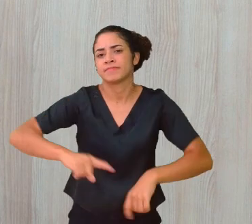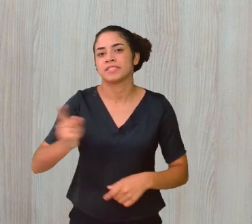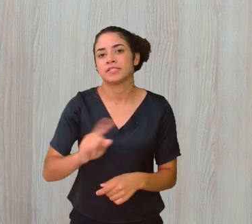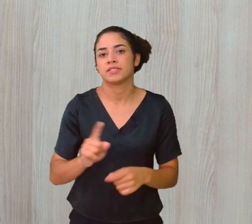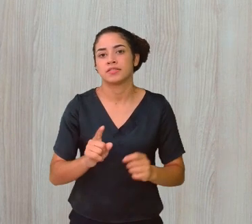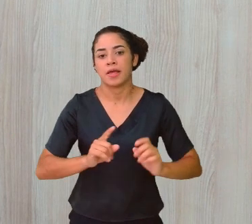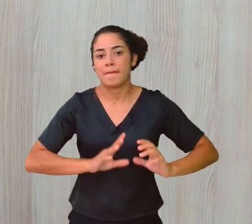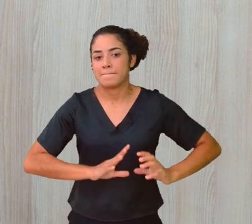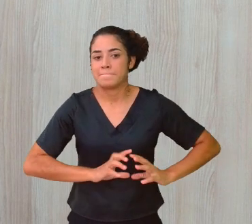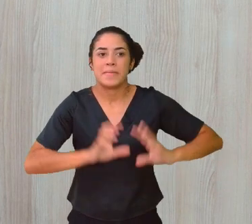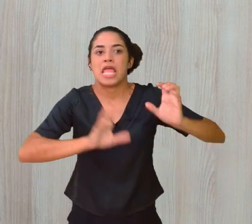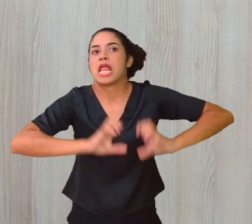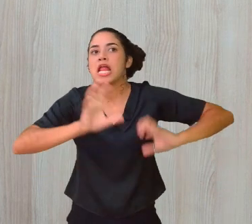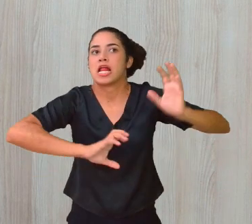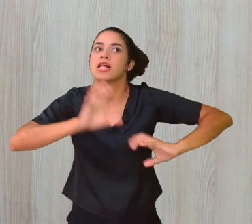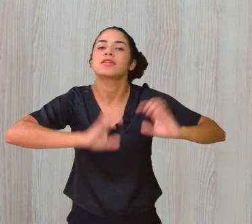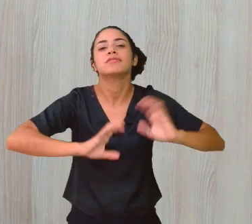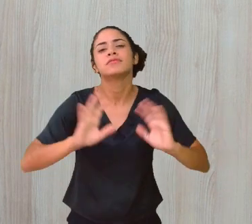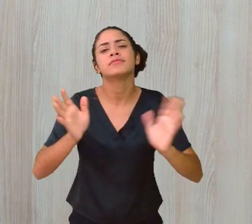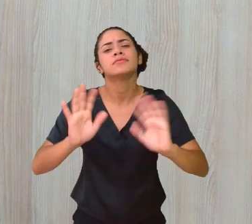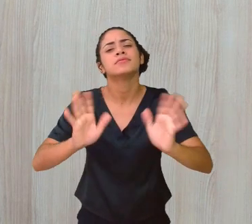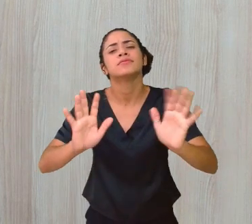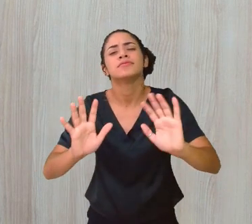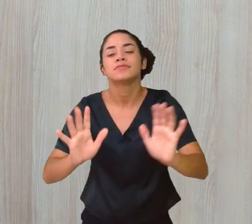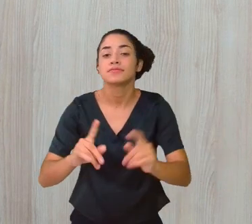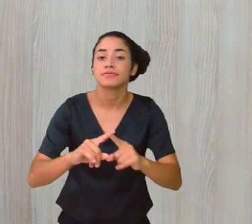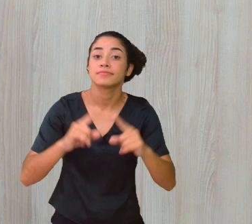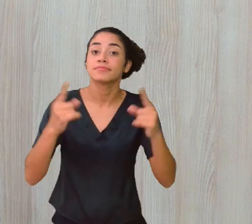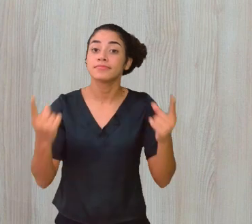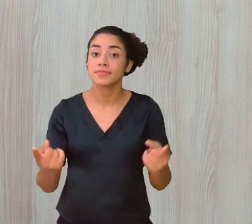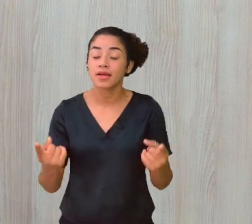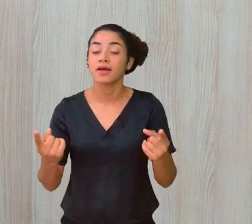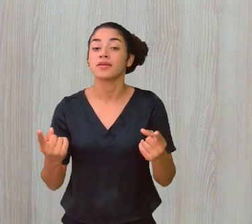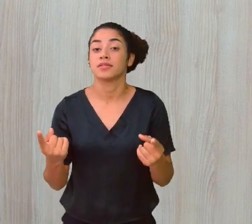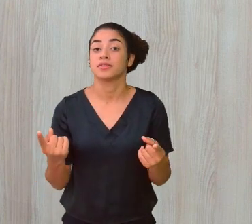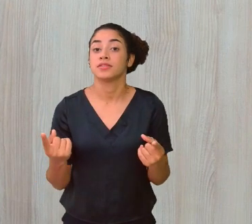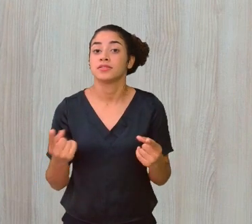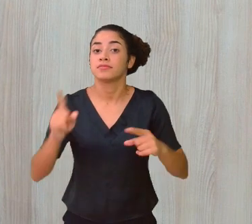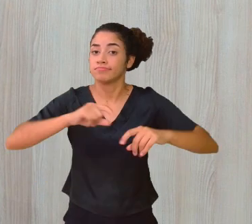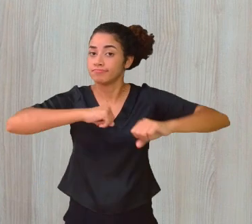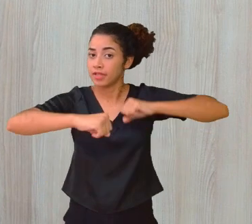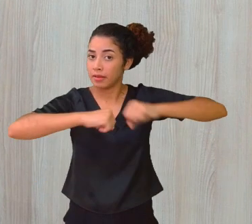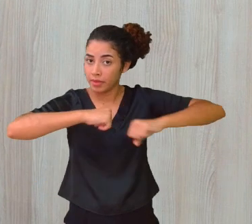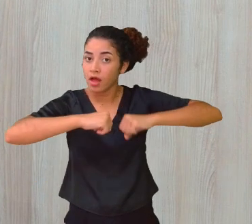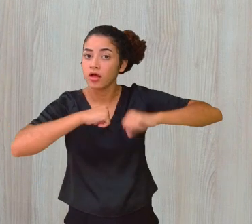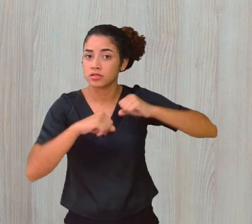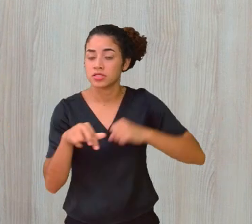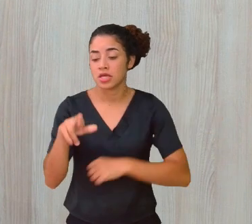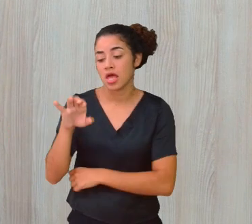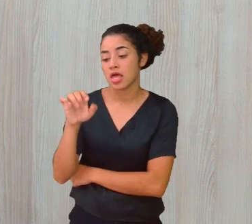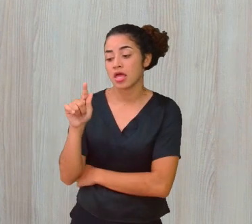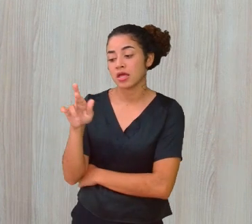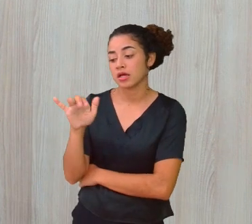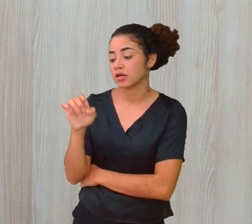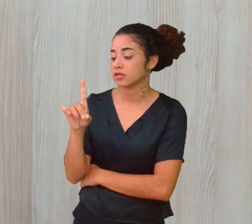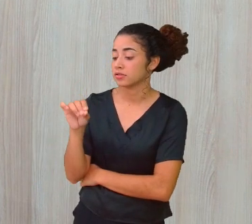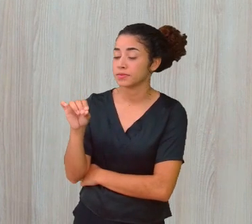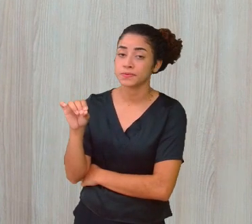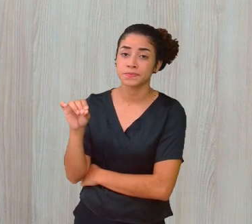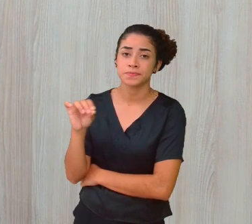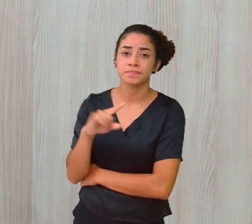brigar. Isso. Né? Mas especialmente num debate regrado, por exemplo, né? Mas